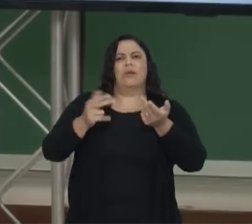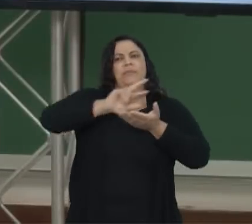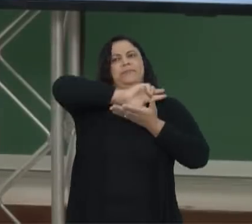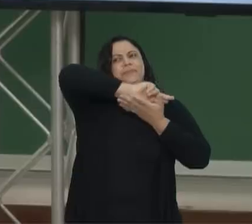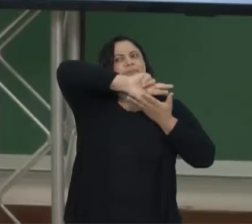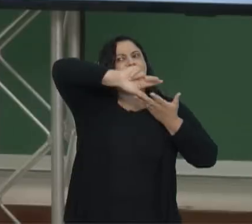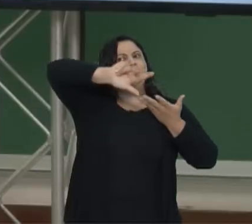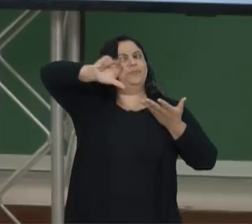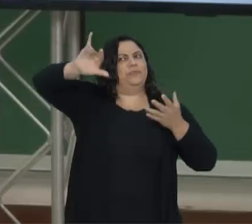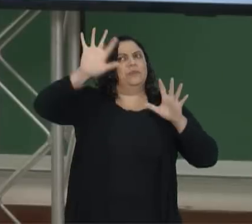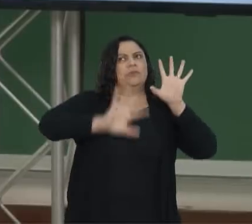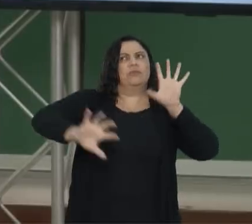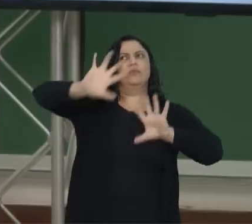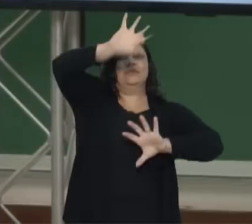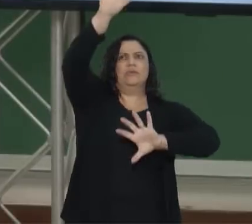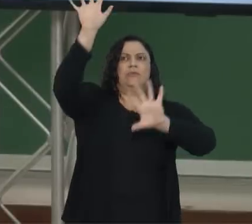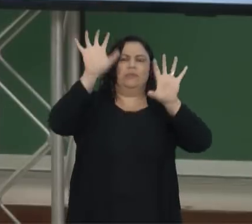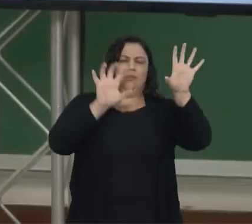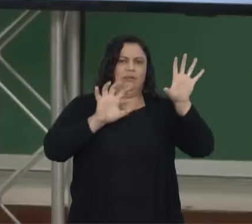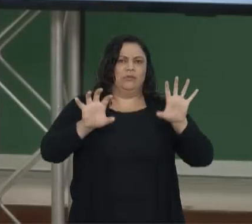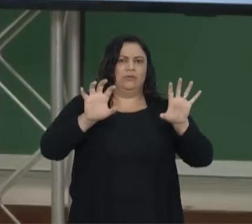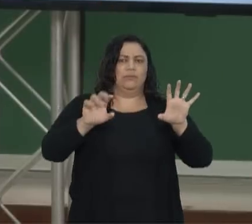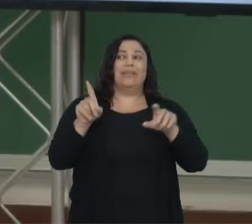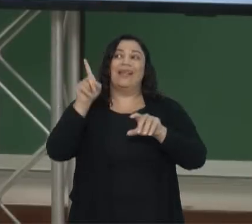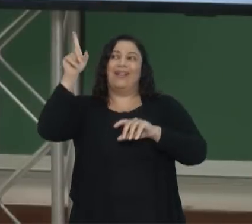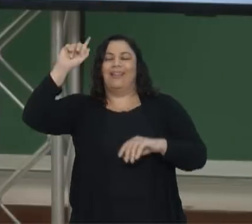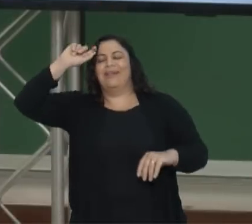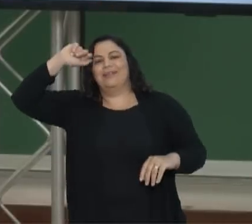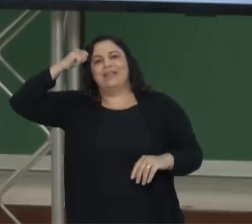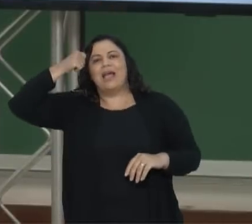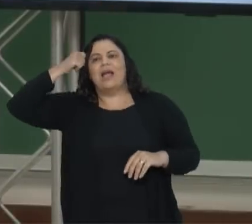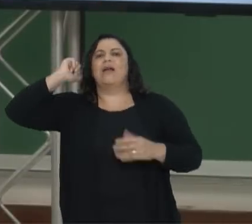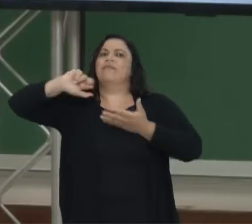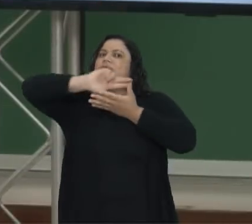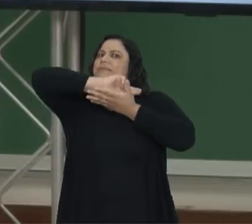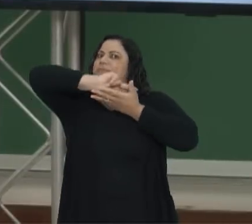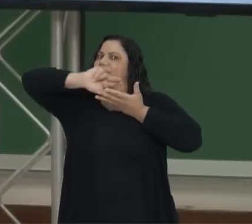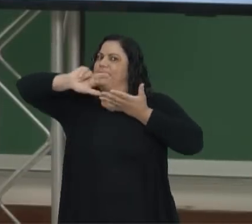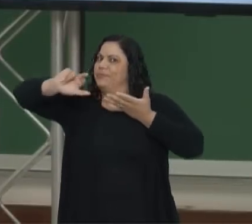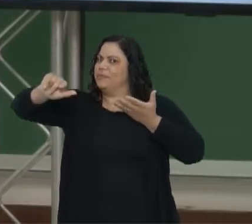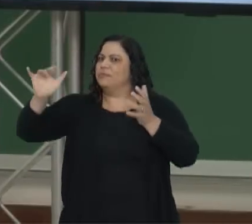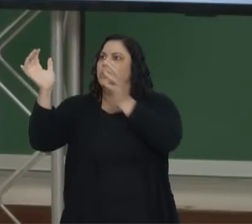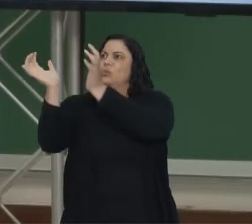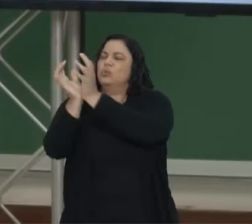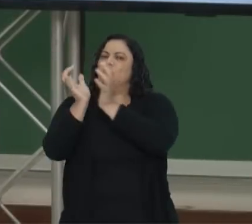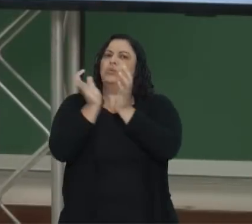eram diversos grupos étnicos, vários grupos étnicos que vieram para o Brasil,